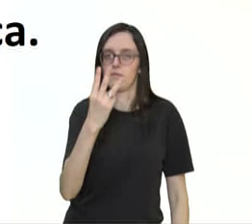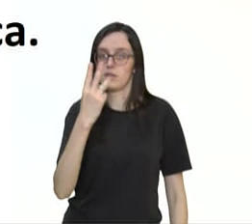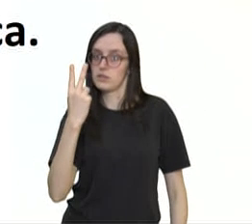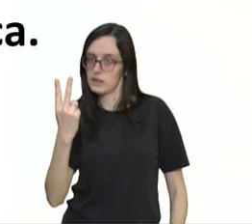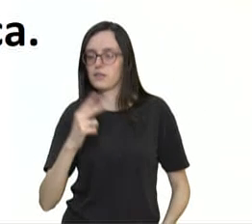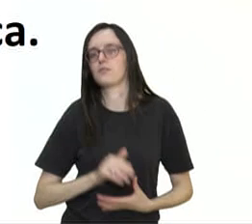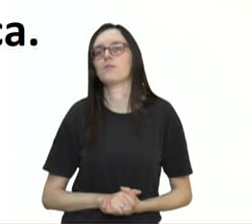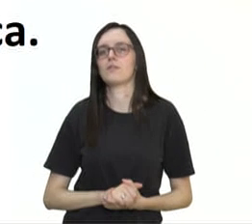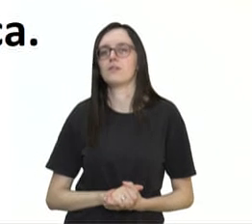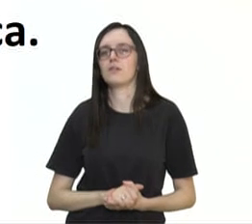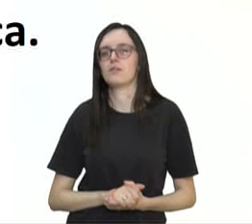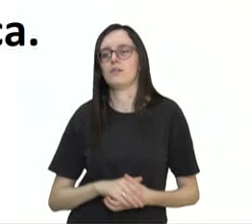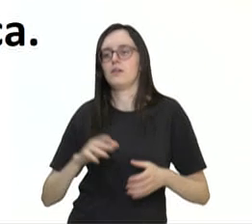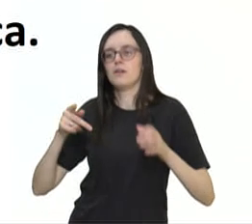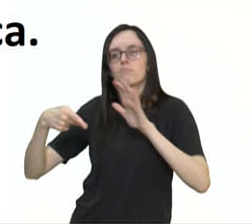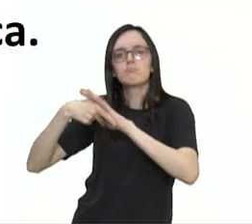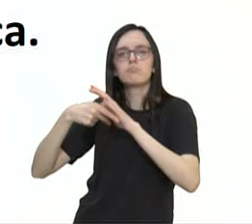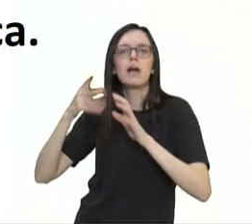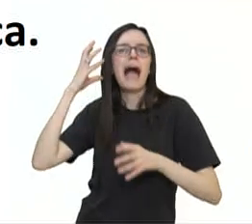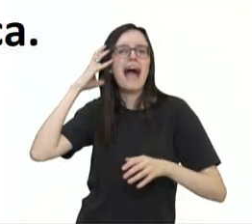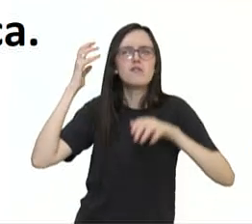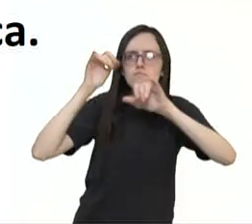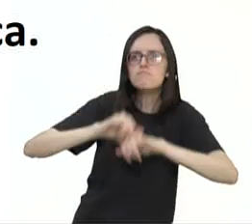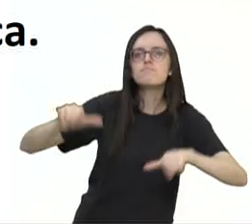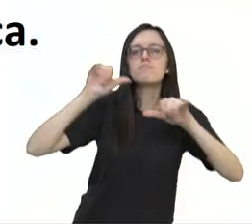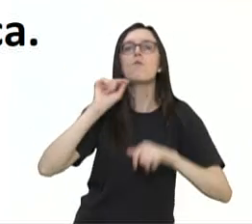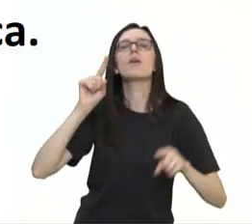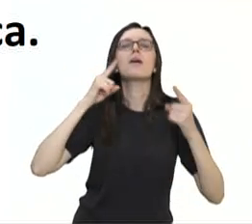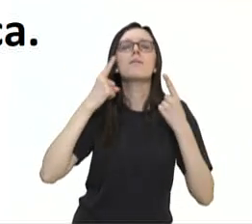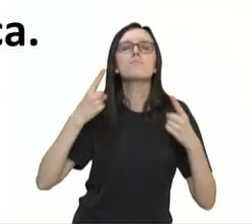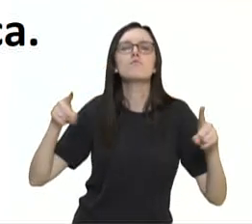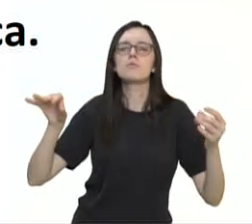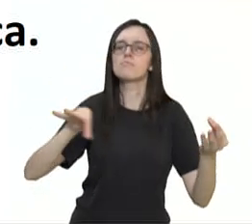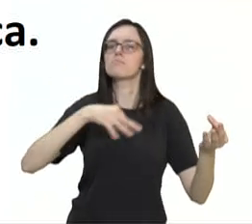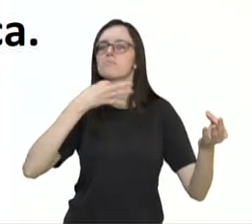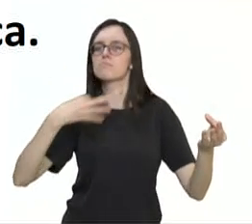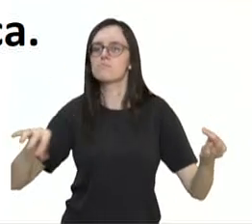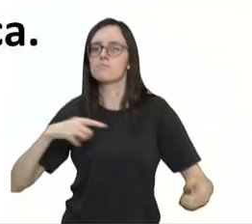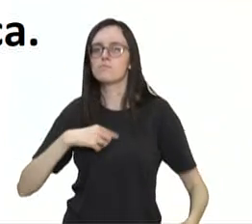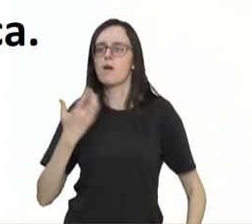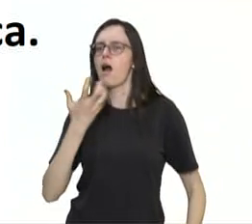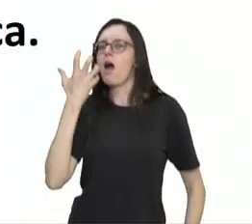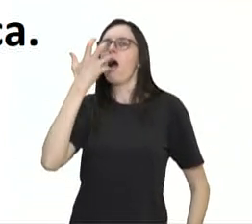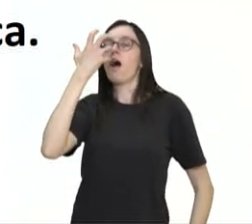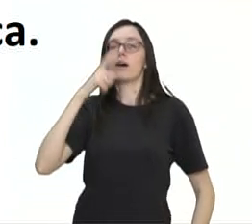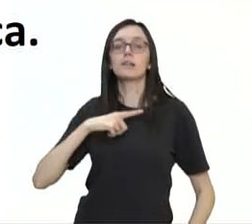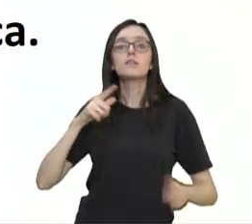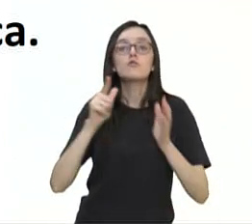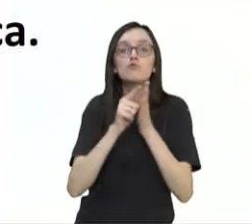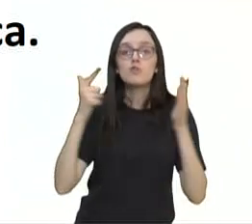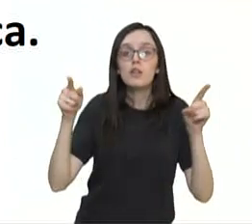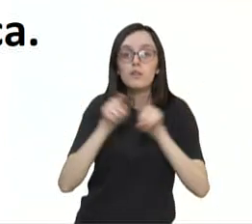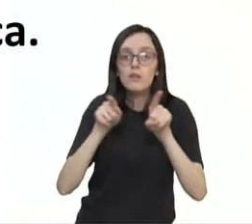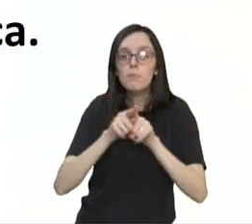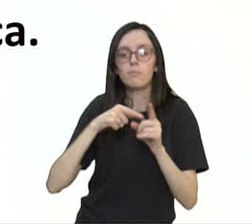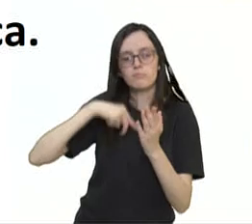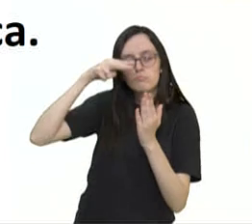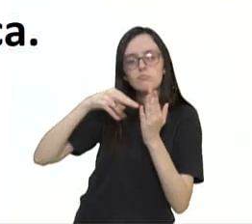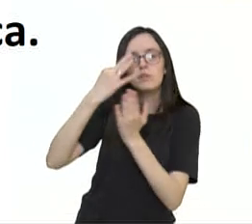1932, as emissoras de rádio só transmitiam música clássica, ópera, noticiários e leitura de